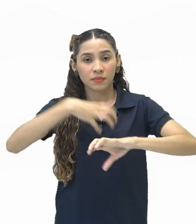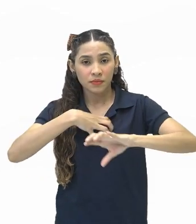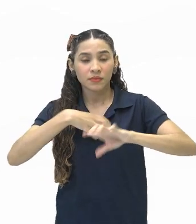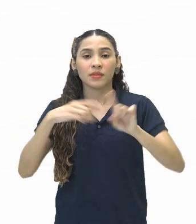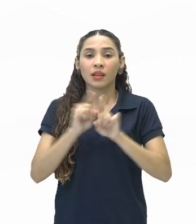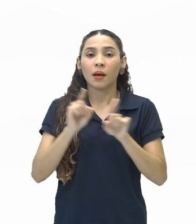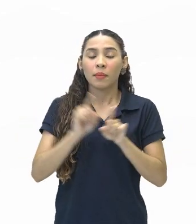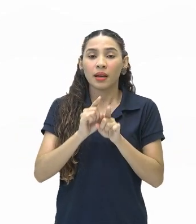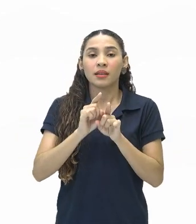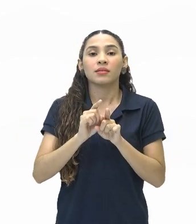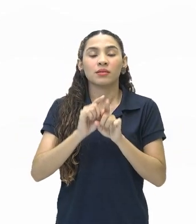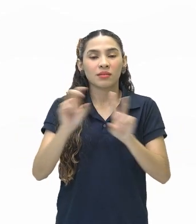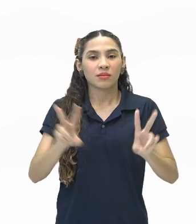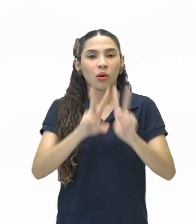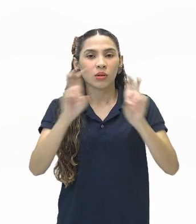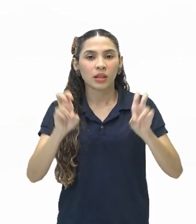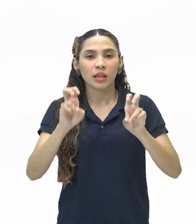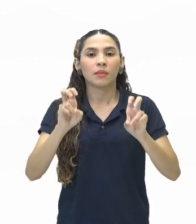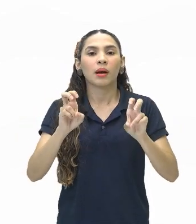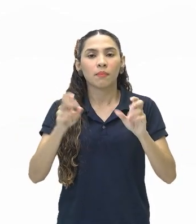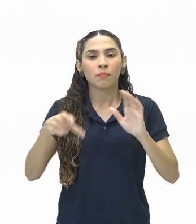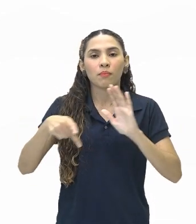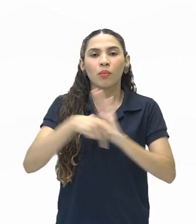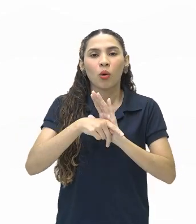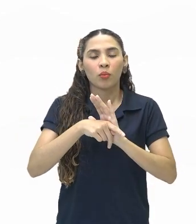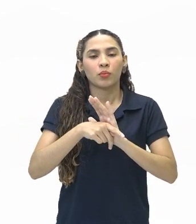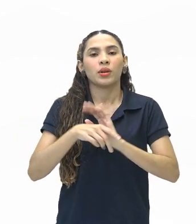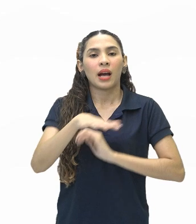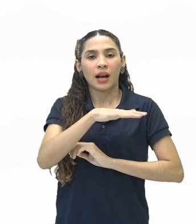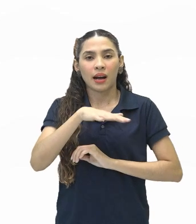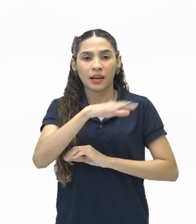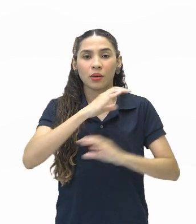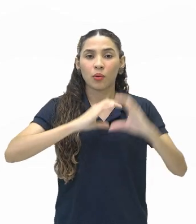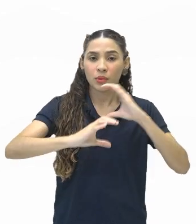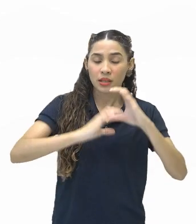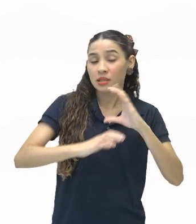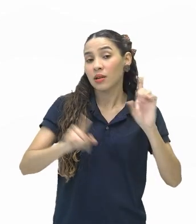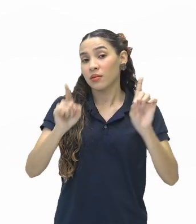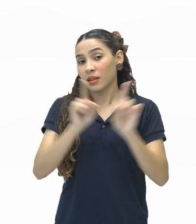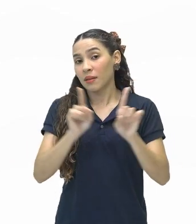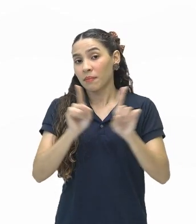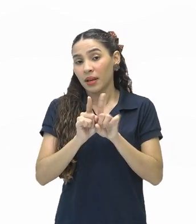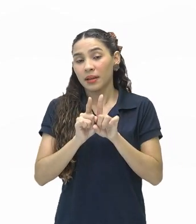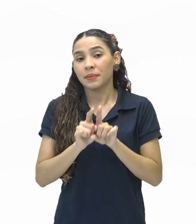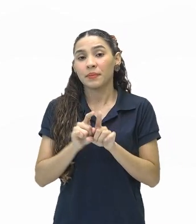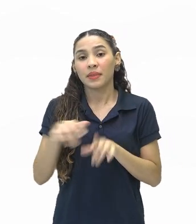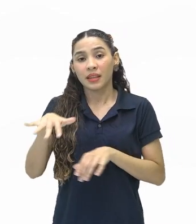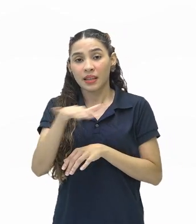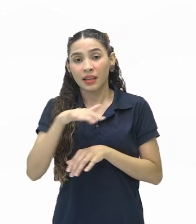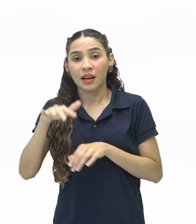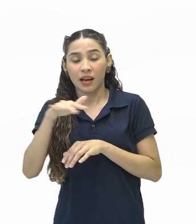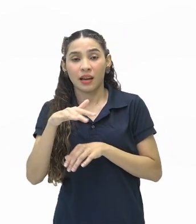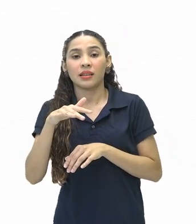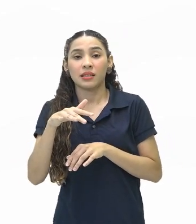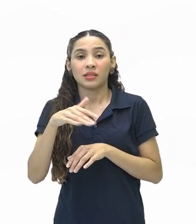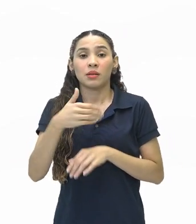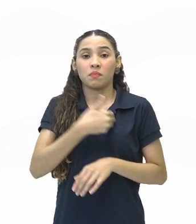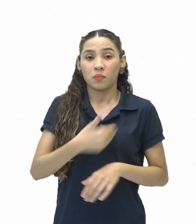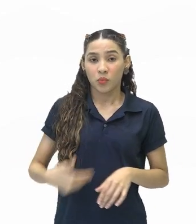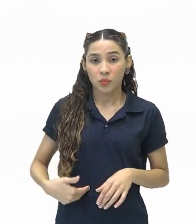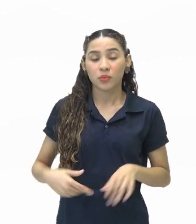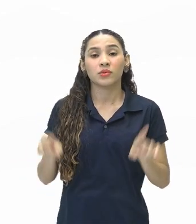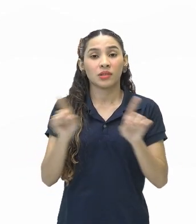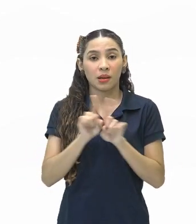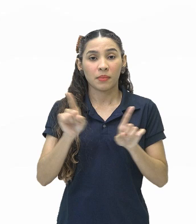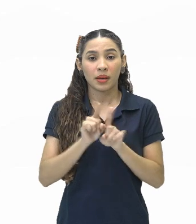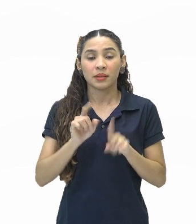sensibilização sobre essa questão racial, tanto nos meios de comunicação quanto nos espaços